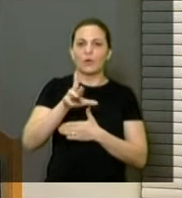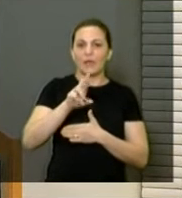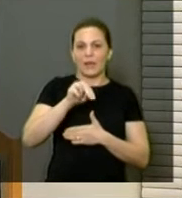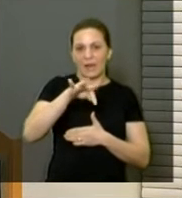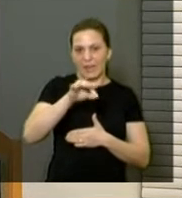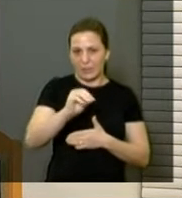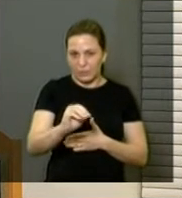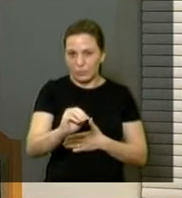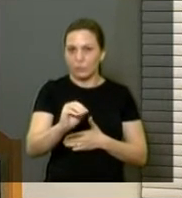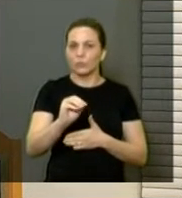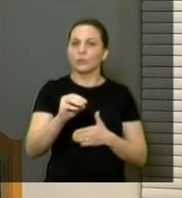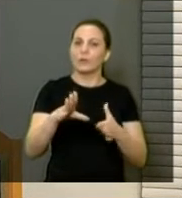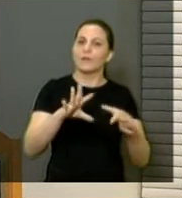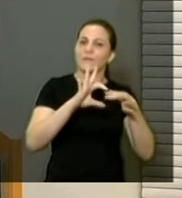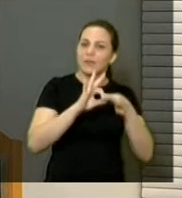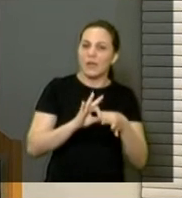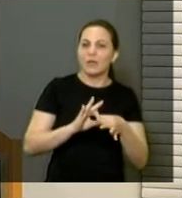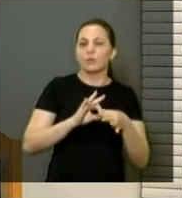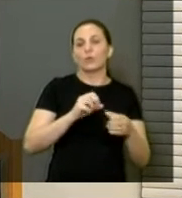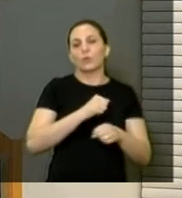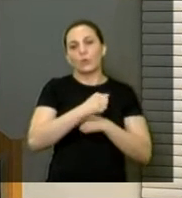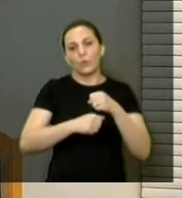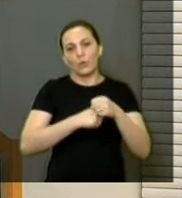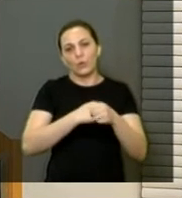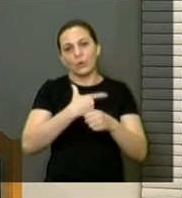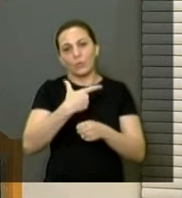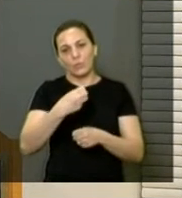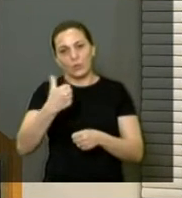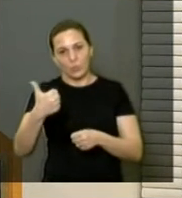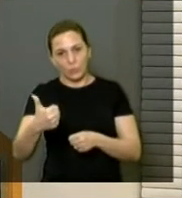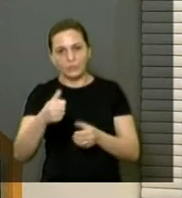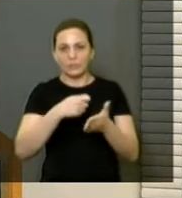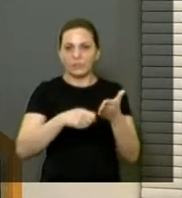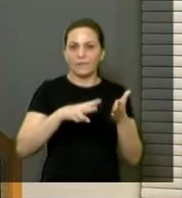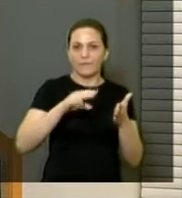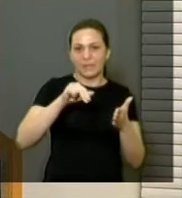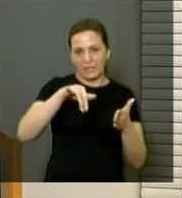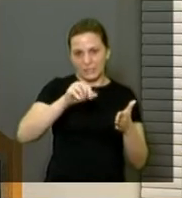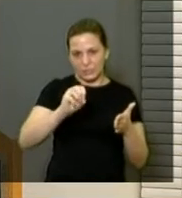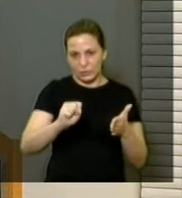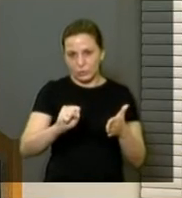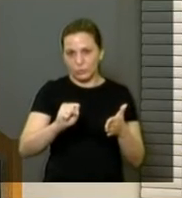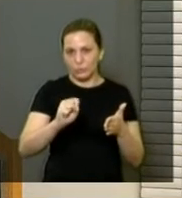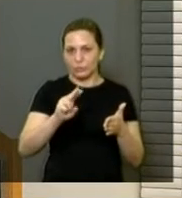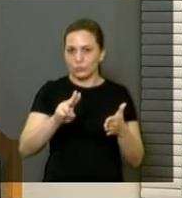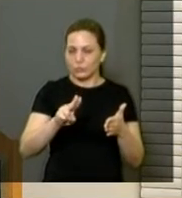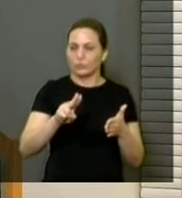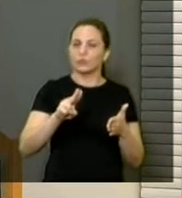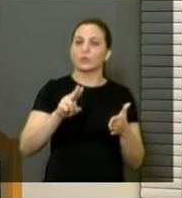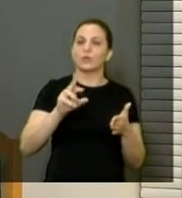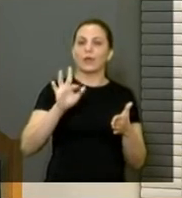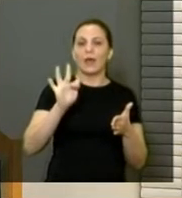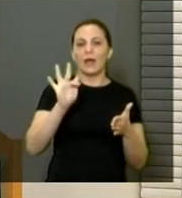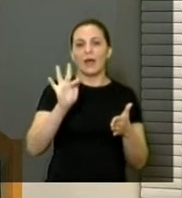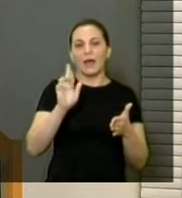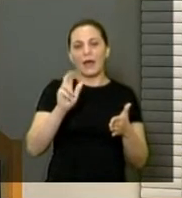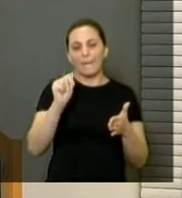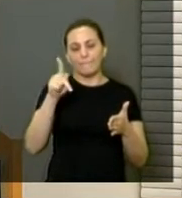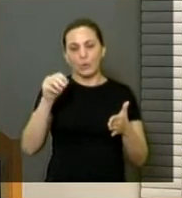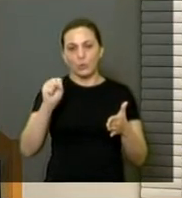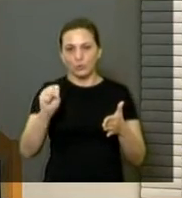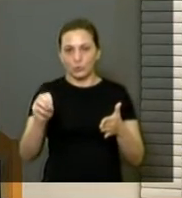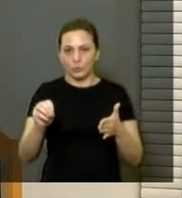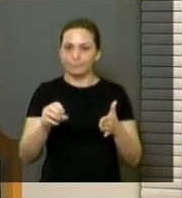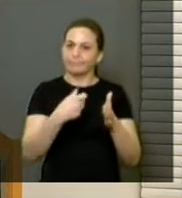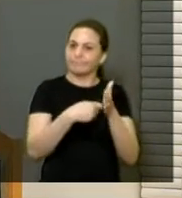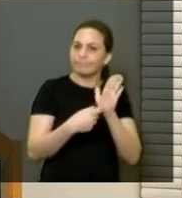filiado desde 39 de 2011 assinado vinicius raposo de carvalho vice presidente estadual do prb está aqui